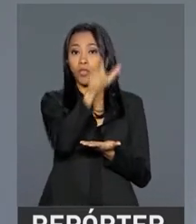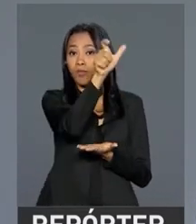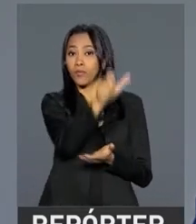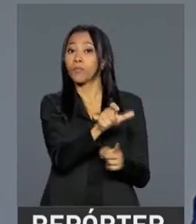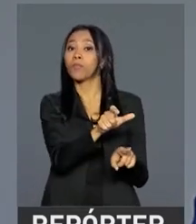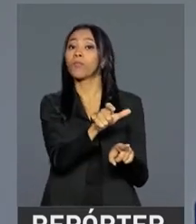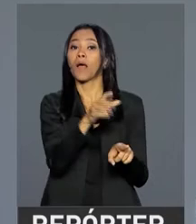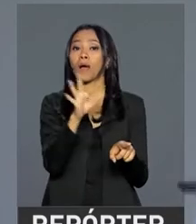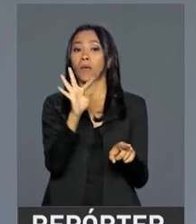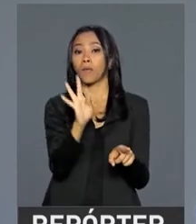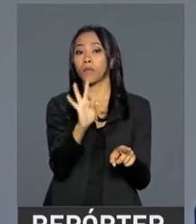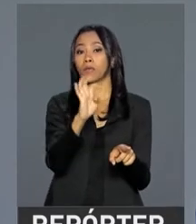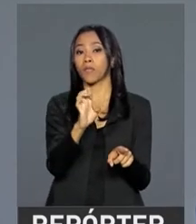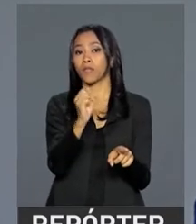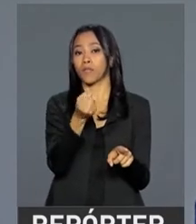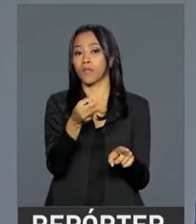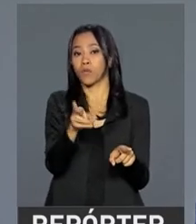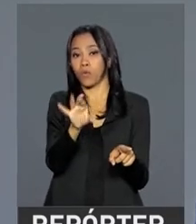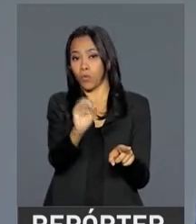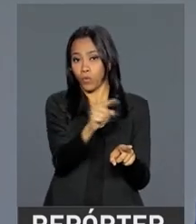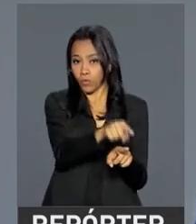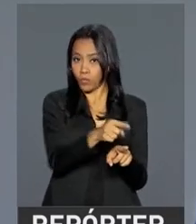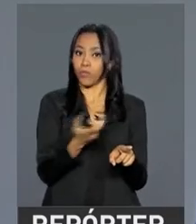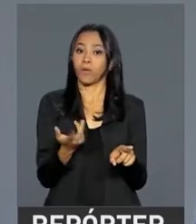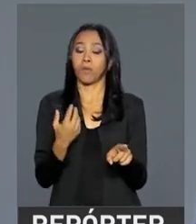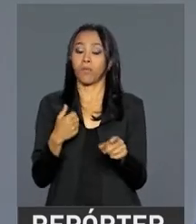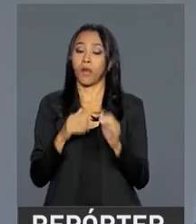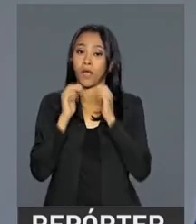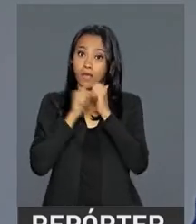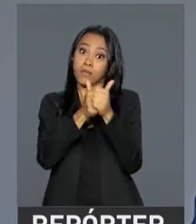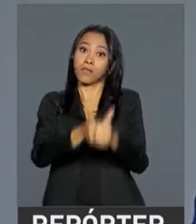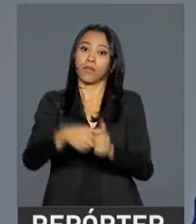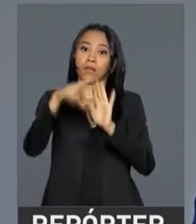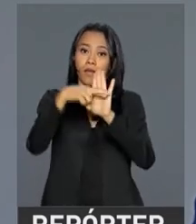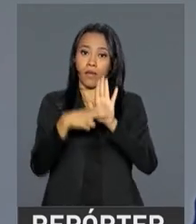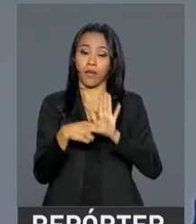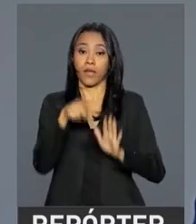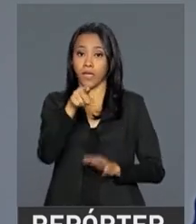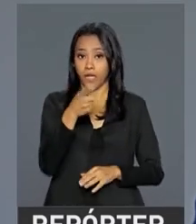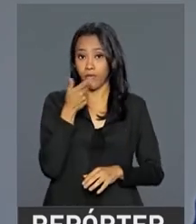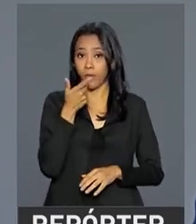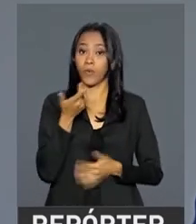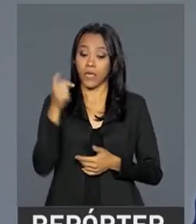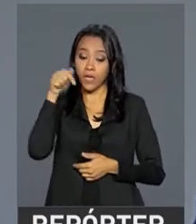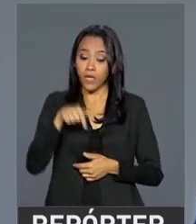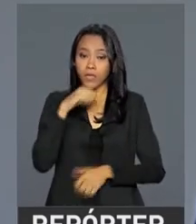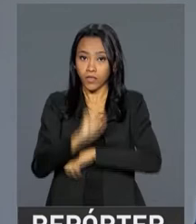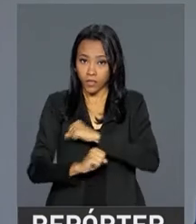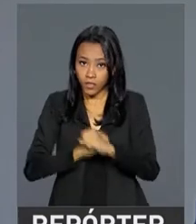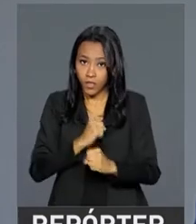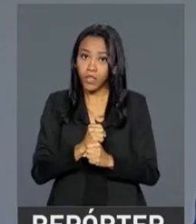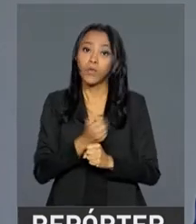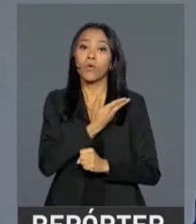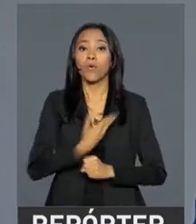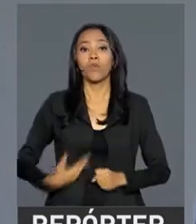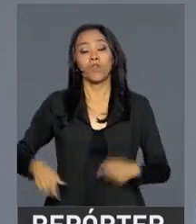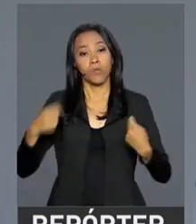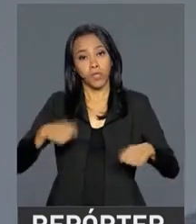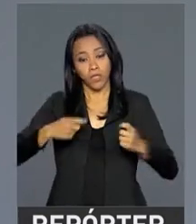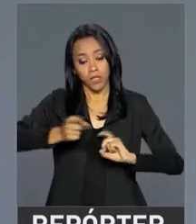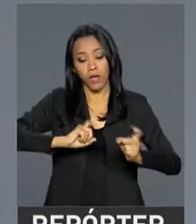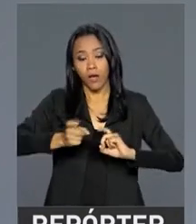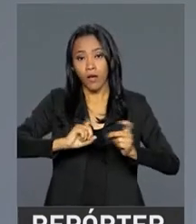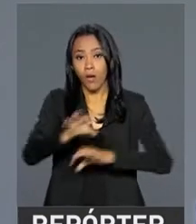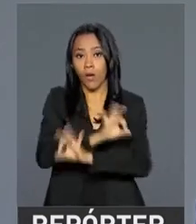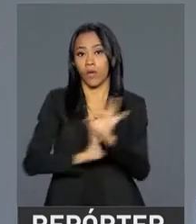permitir o cumprimento da regra em 2018 segundo dyogo oliveira neste ano o governo precisa elaborar o orçamento de